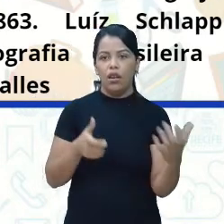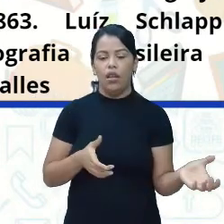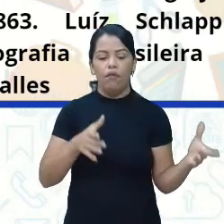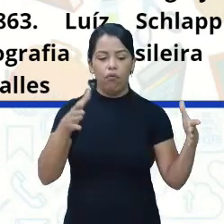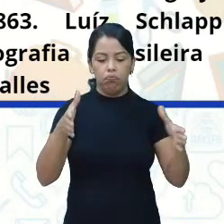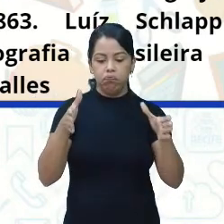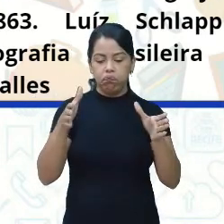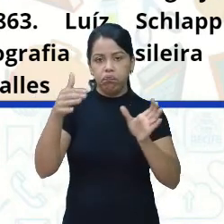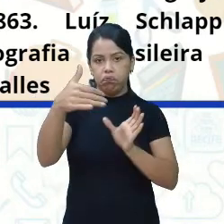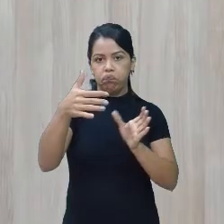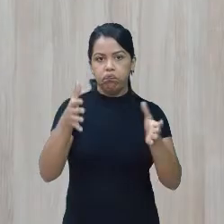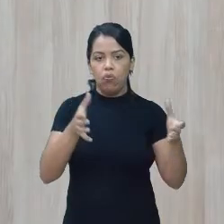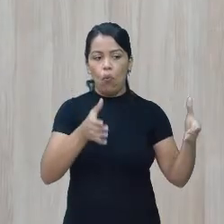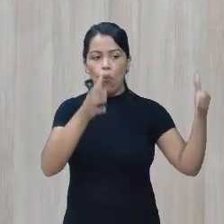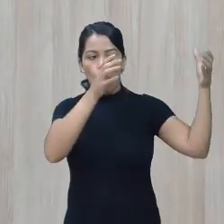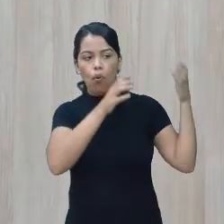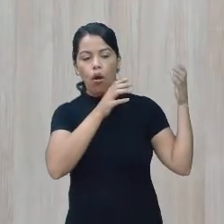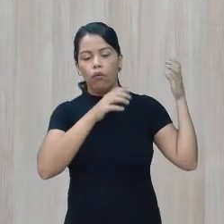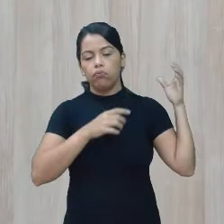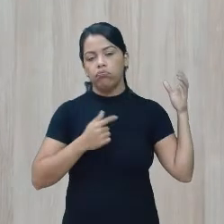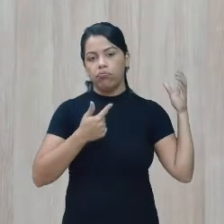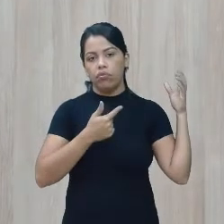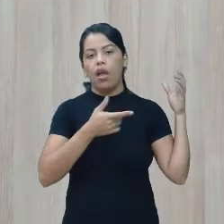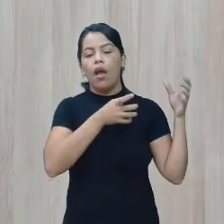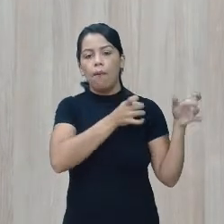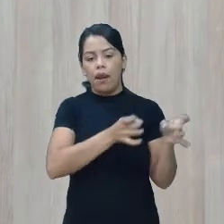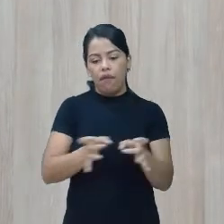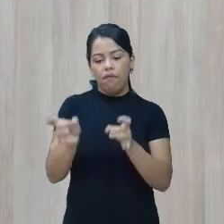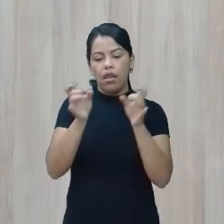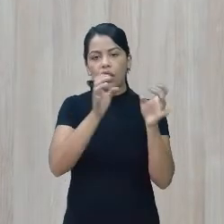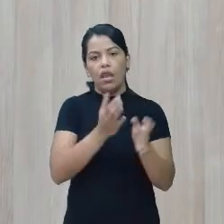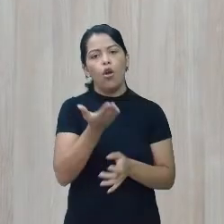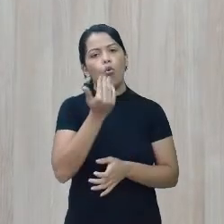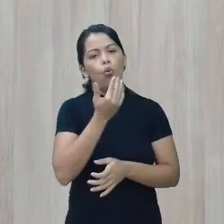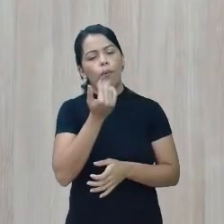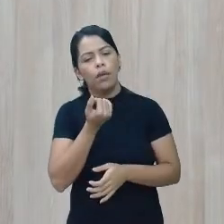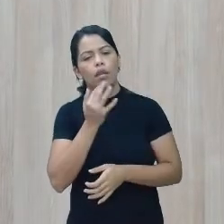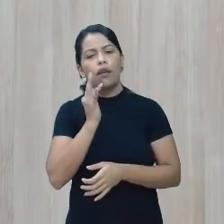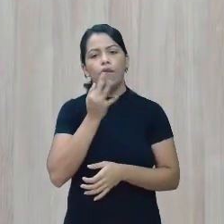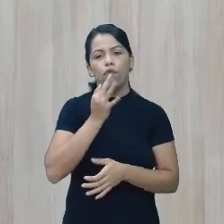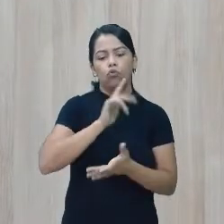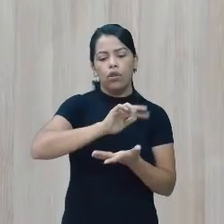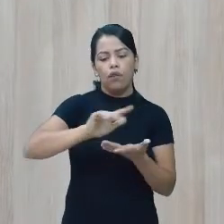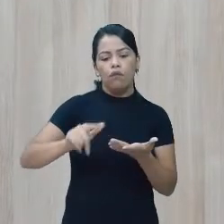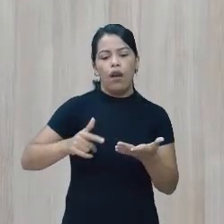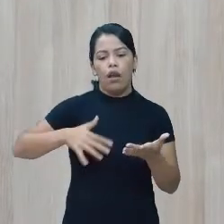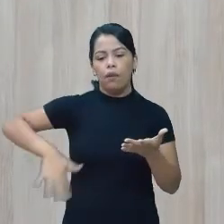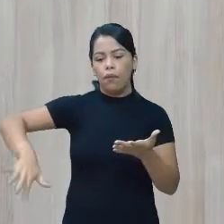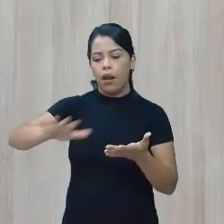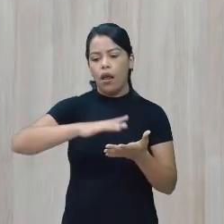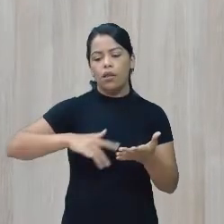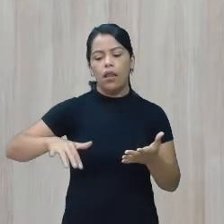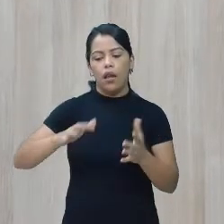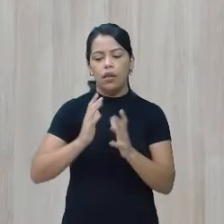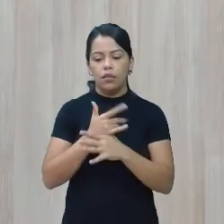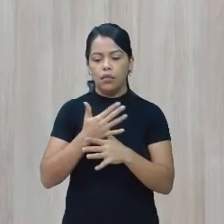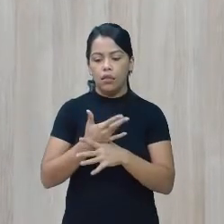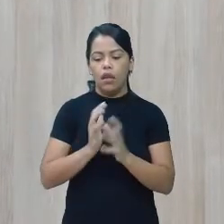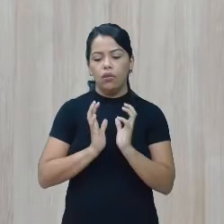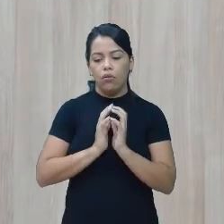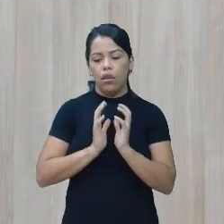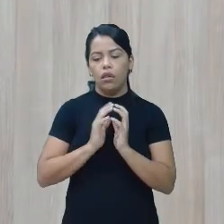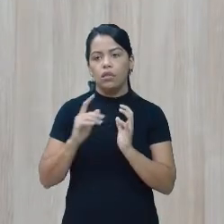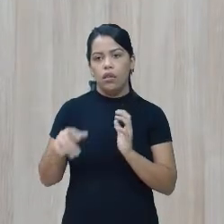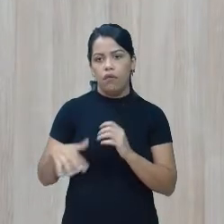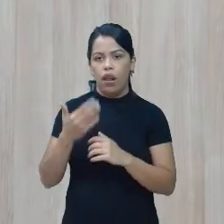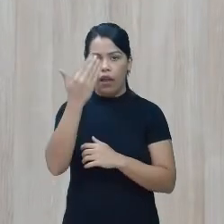Vendendo comida, frutas pelas ruas da cidade do Recife. Então, estão concentradas aí na